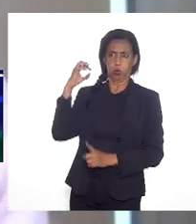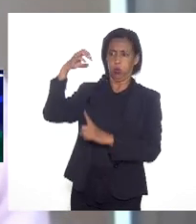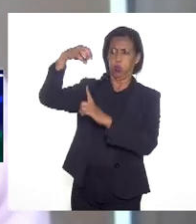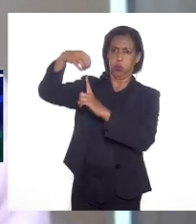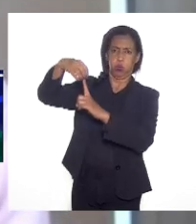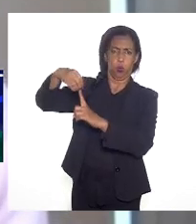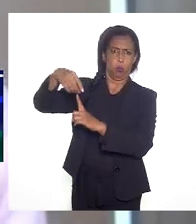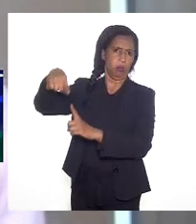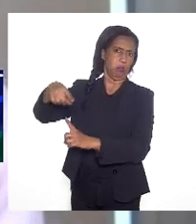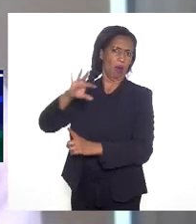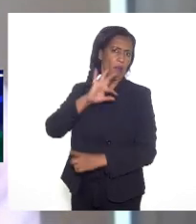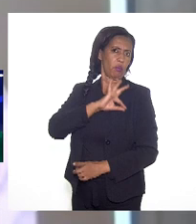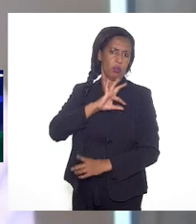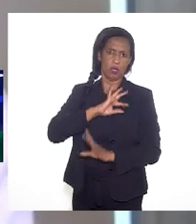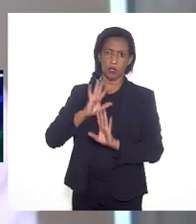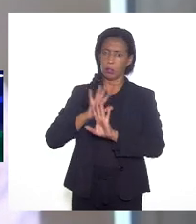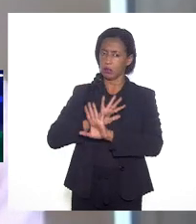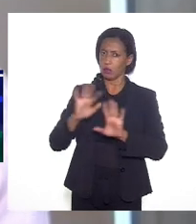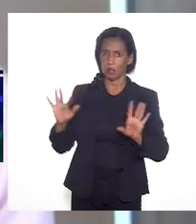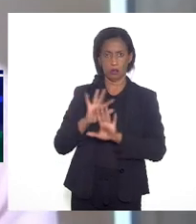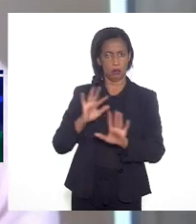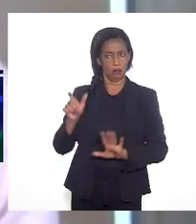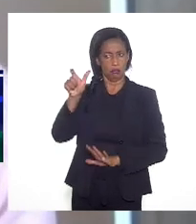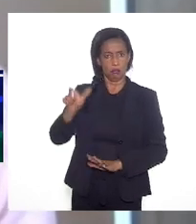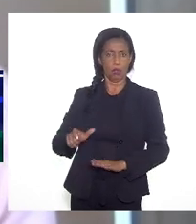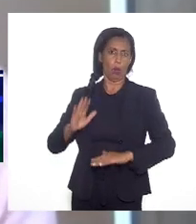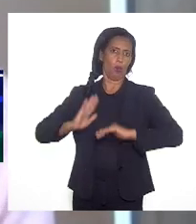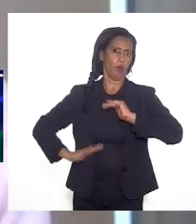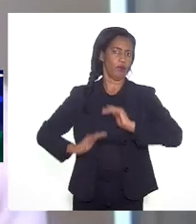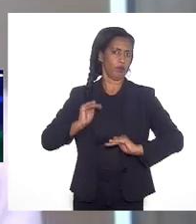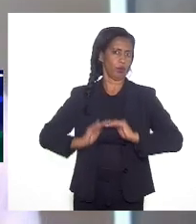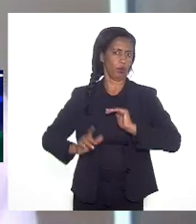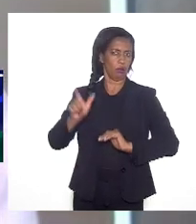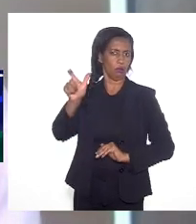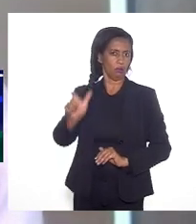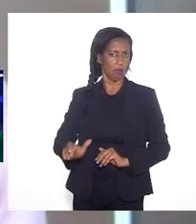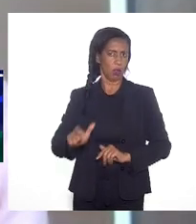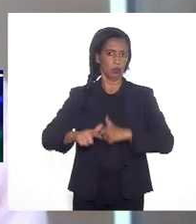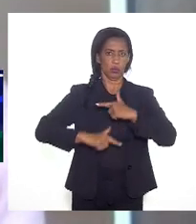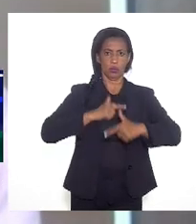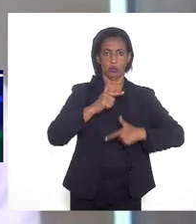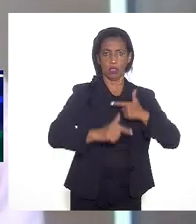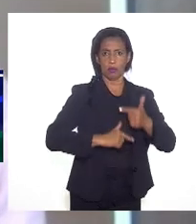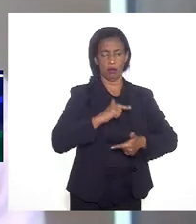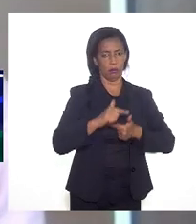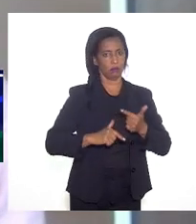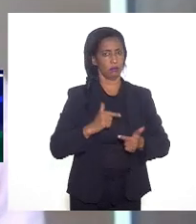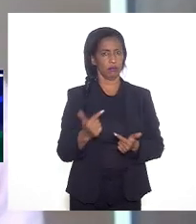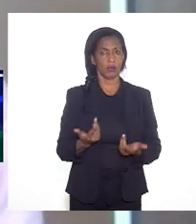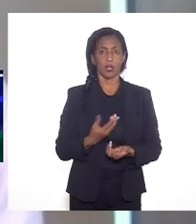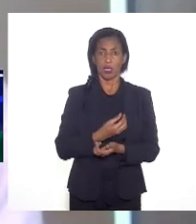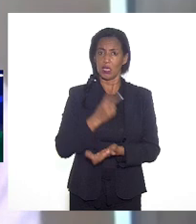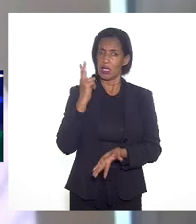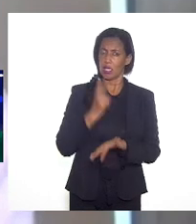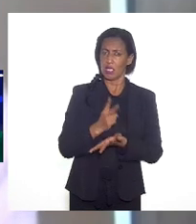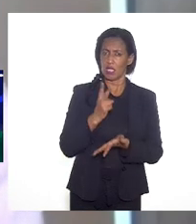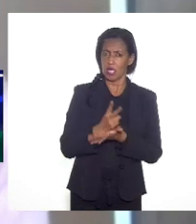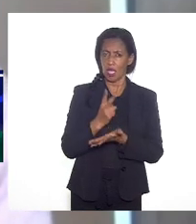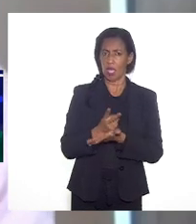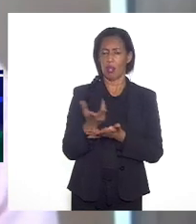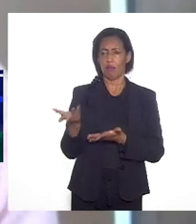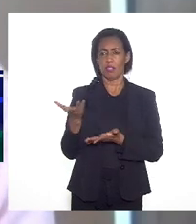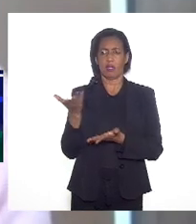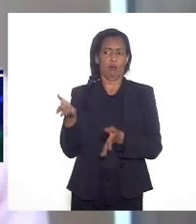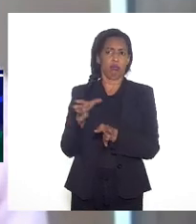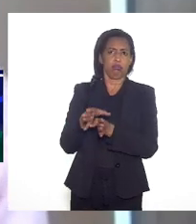a polícia em si, o policial, né, no exercício do seu trabalho, que muitas das vezes são